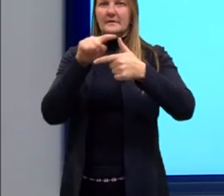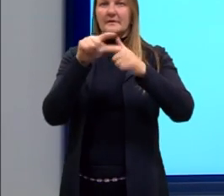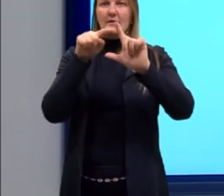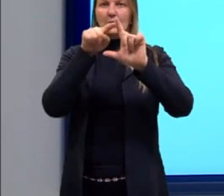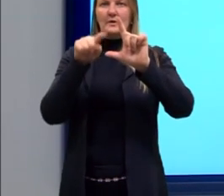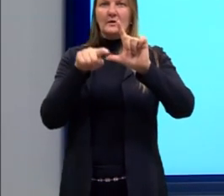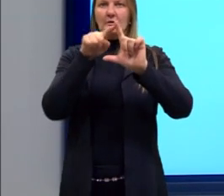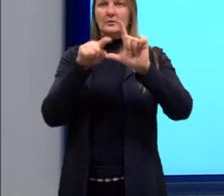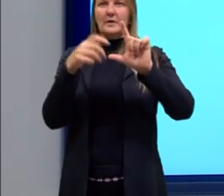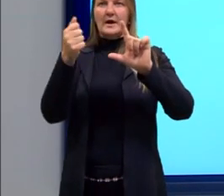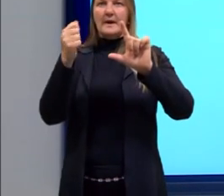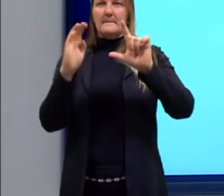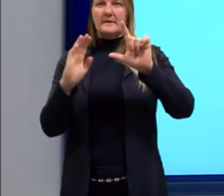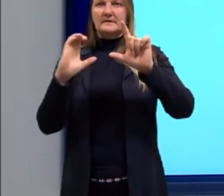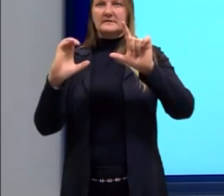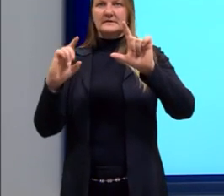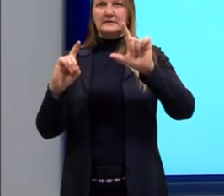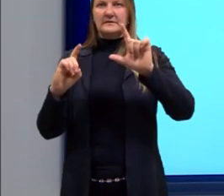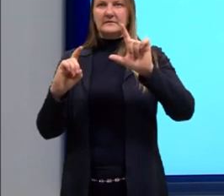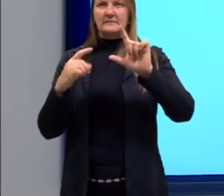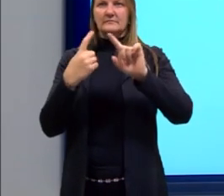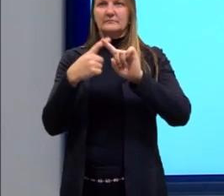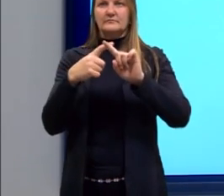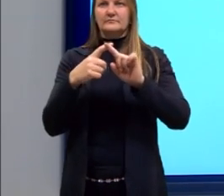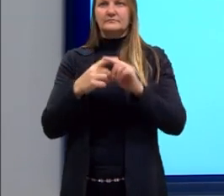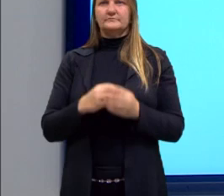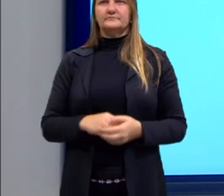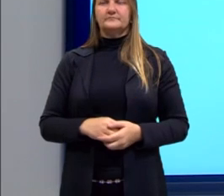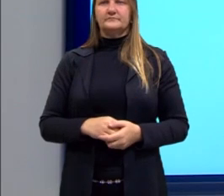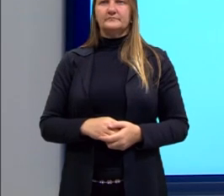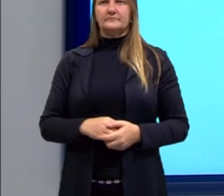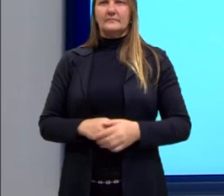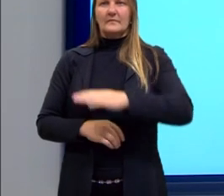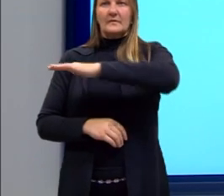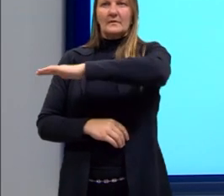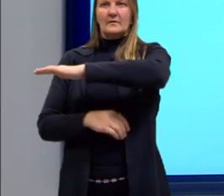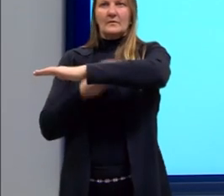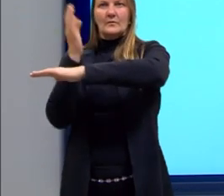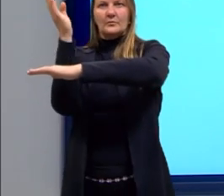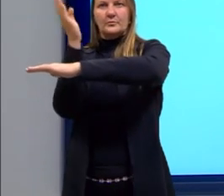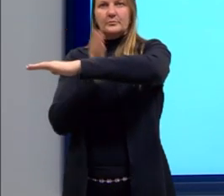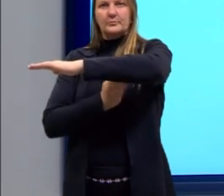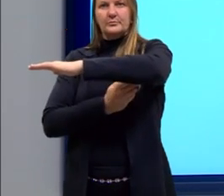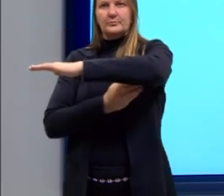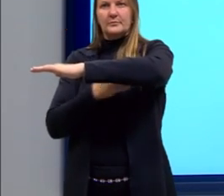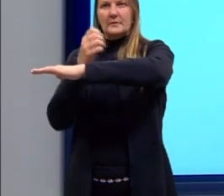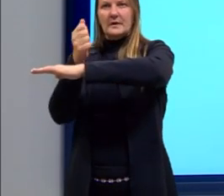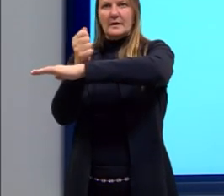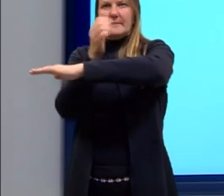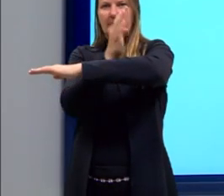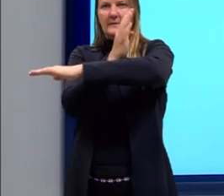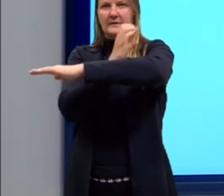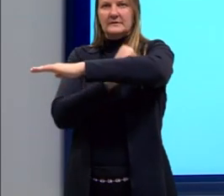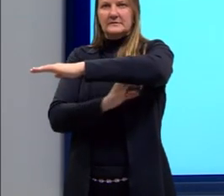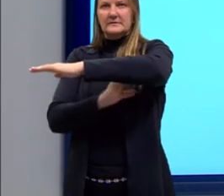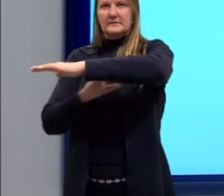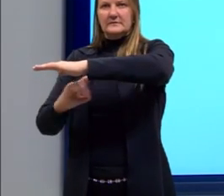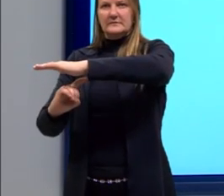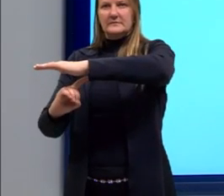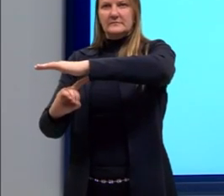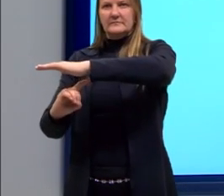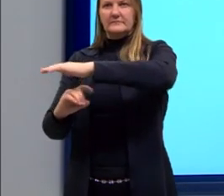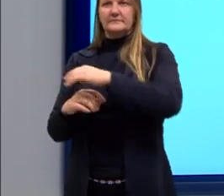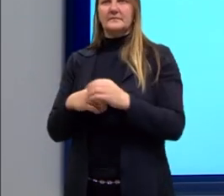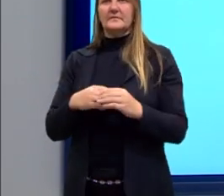ABC e d que são os ângulos formados a partir da transversal com a reta paralela r